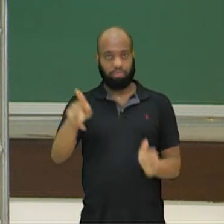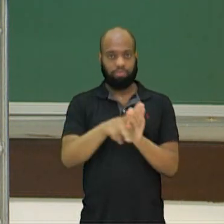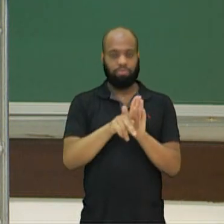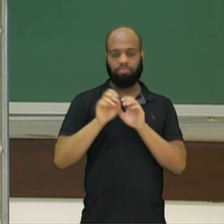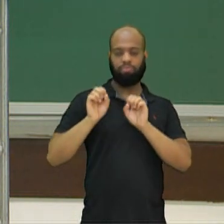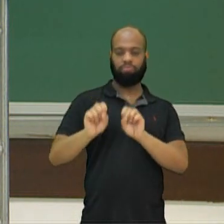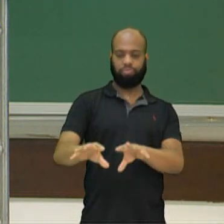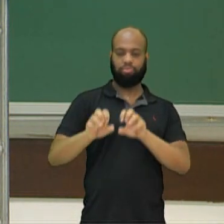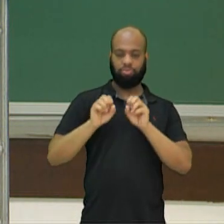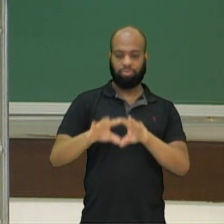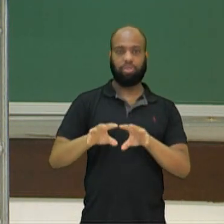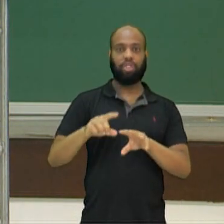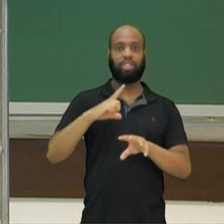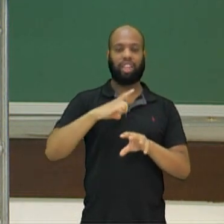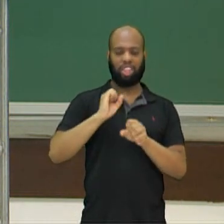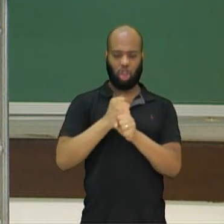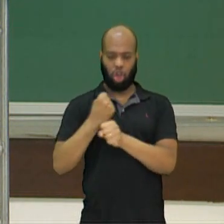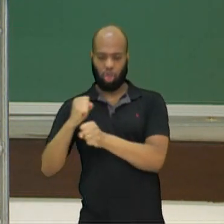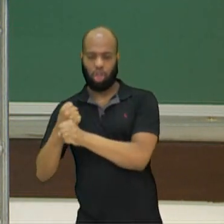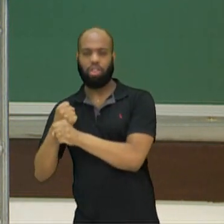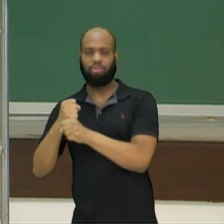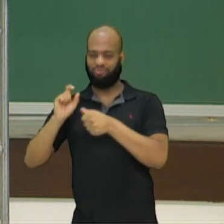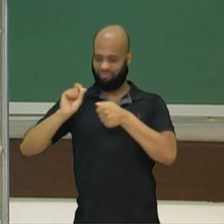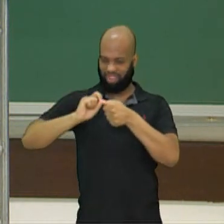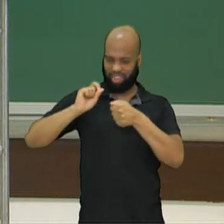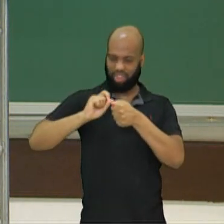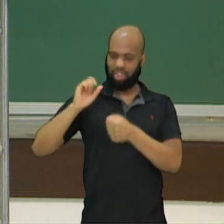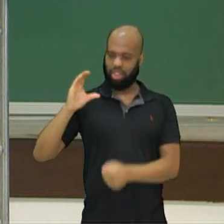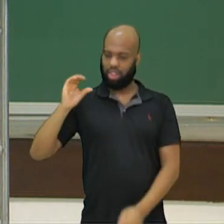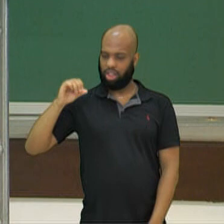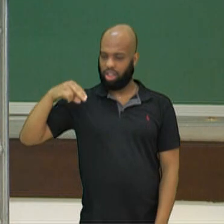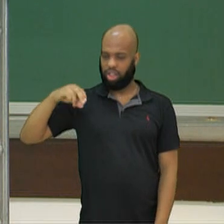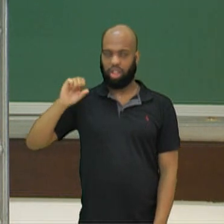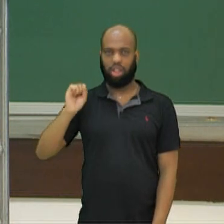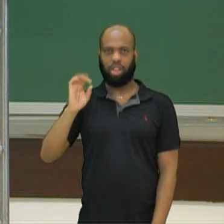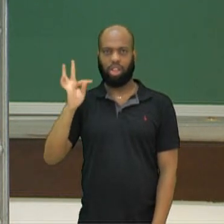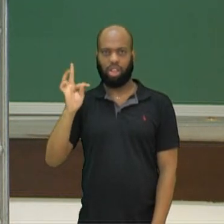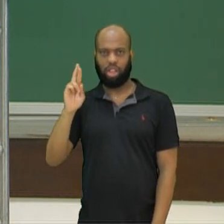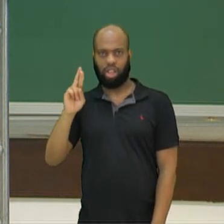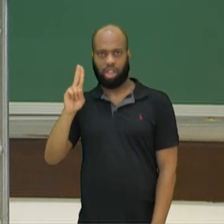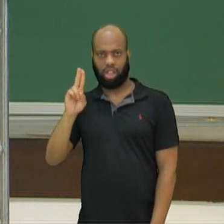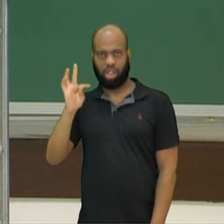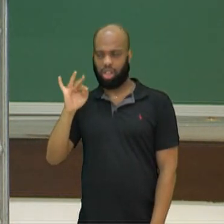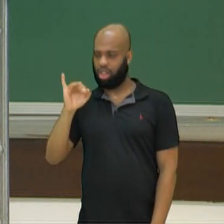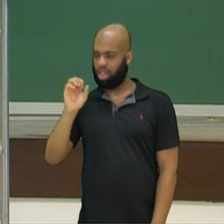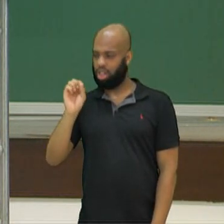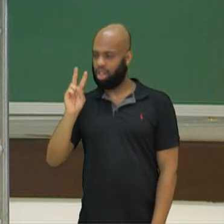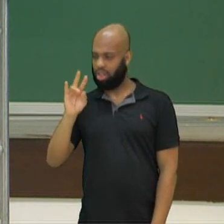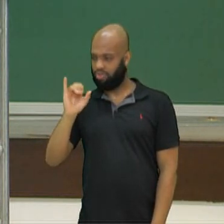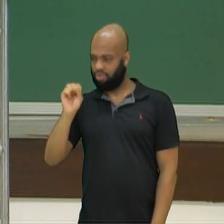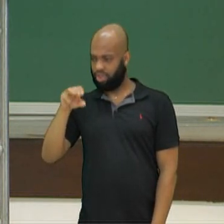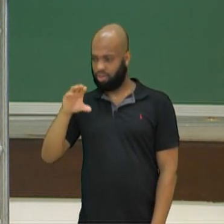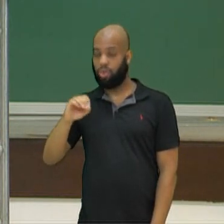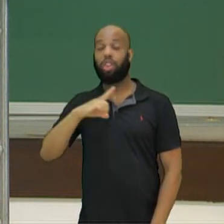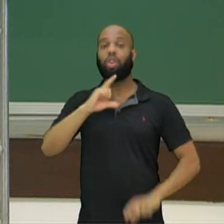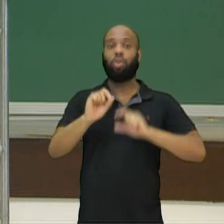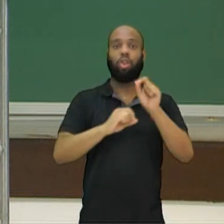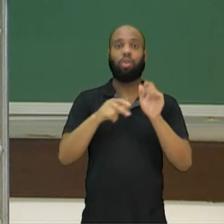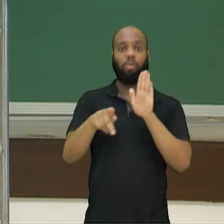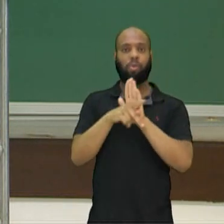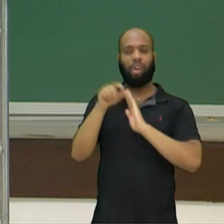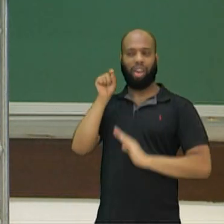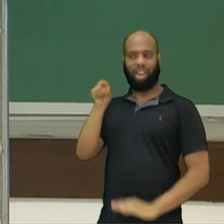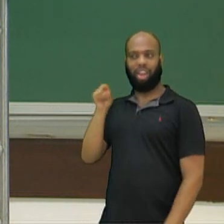educação chamada construtivismo. Por que isso? Salientando mais uma vez, partindo de declarações do próprio